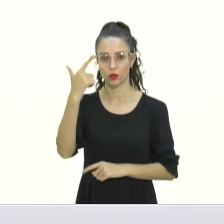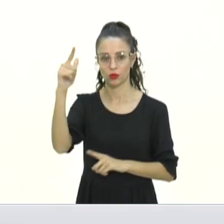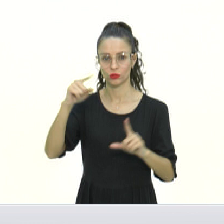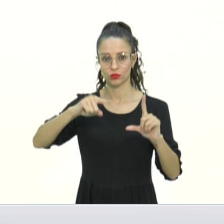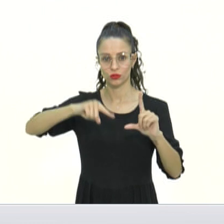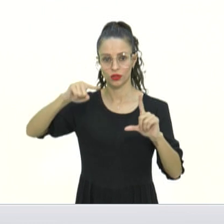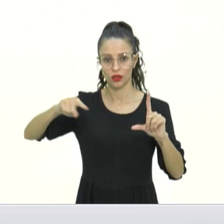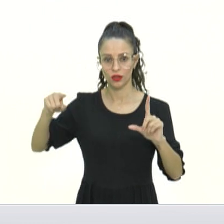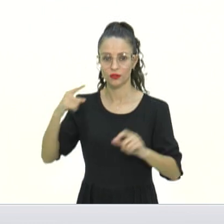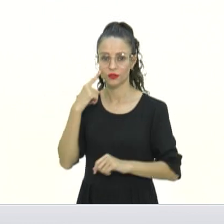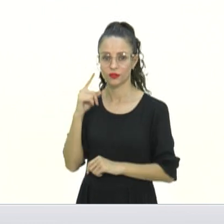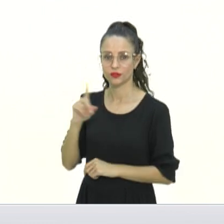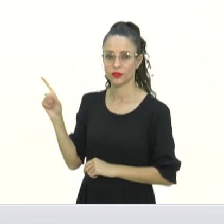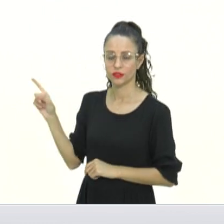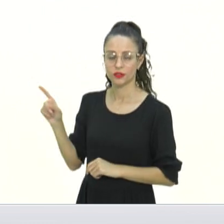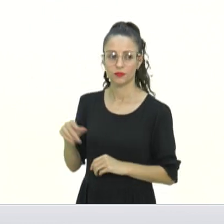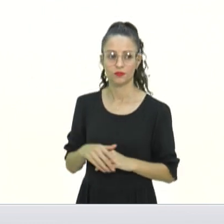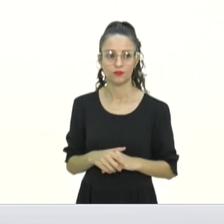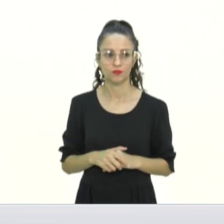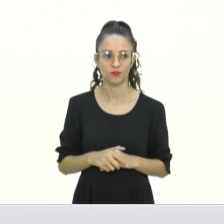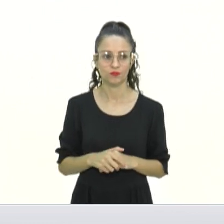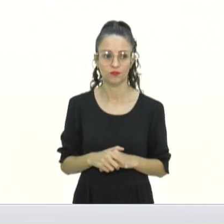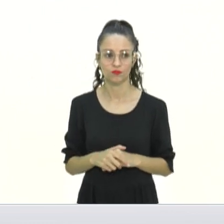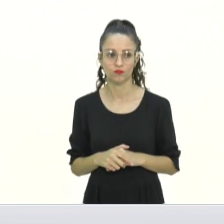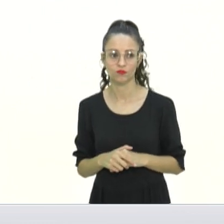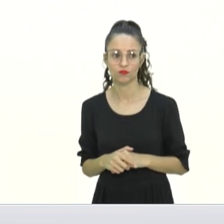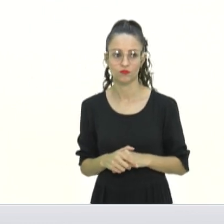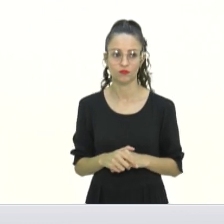agora para você, colocamos aquilo aqui no gráfico. Olha só,